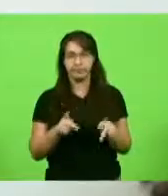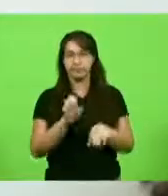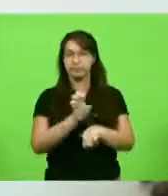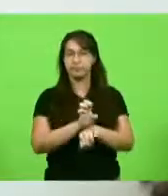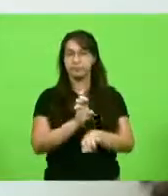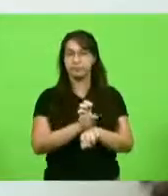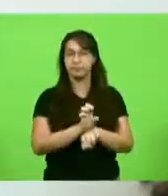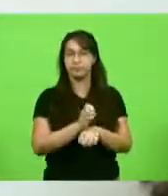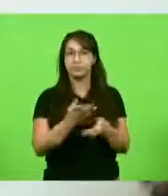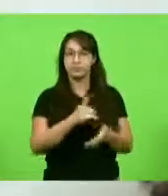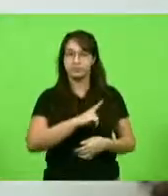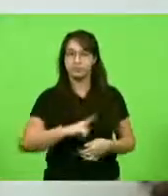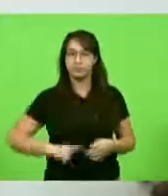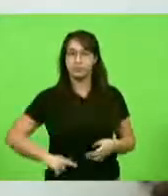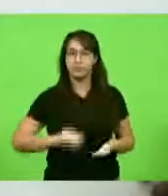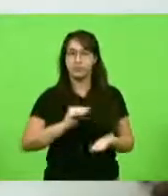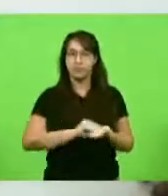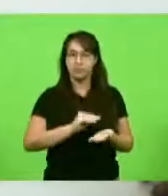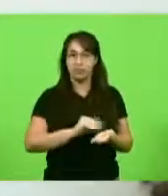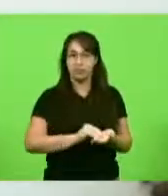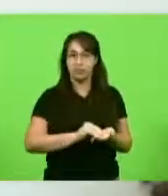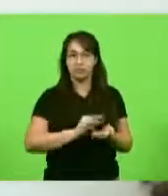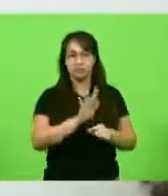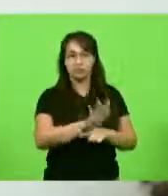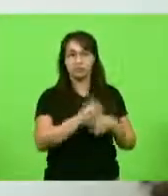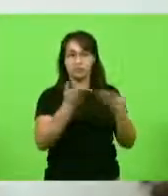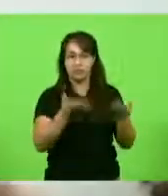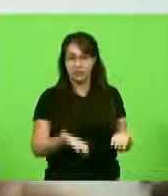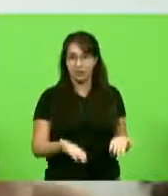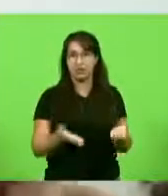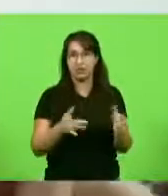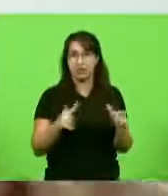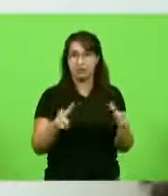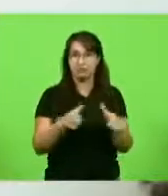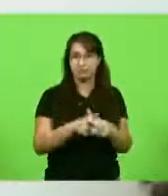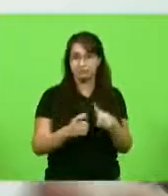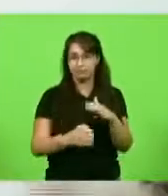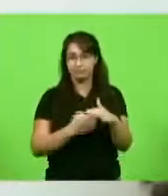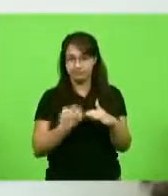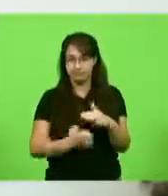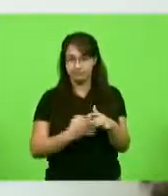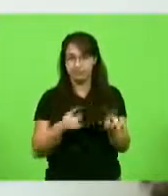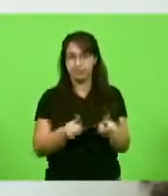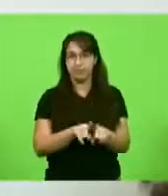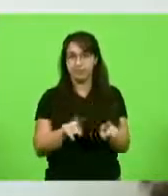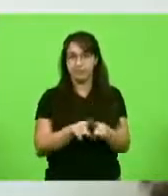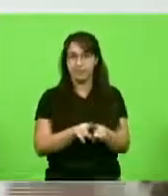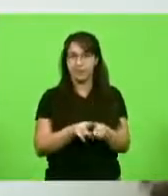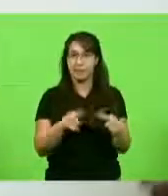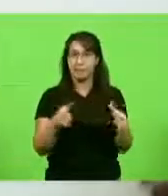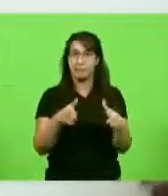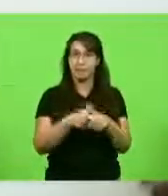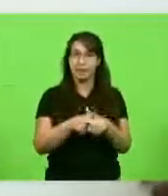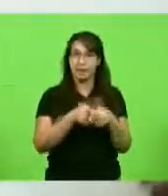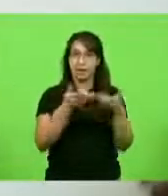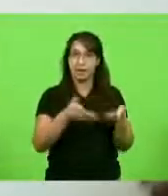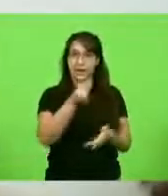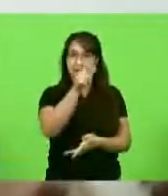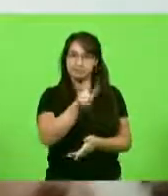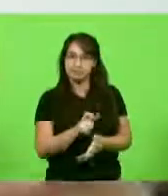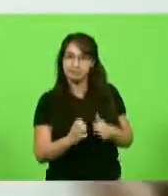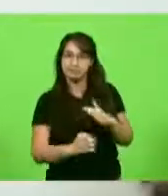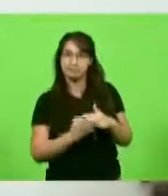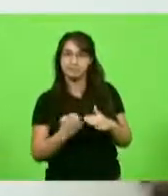para o microempreendedor, o Estado falta para o pequeno empresário, para o